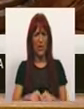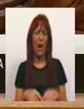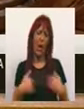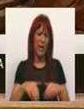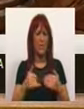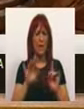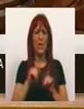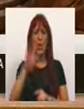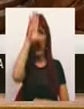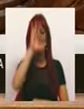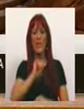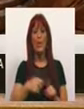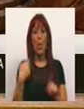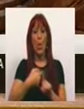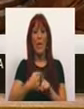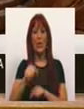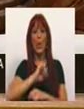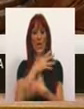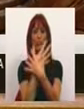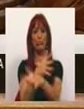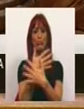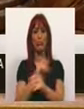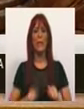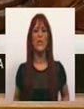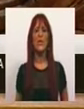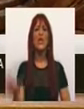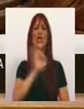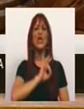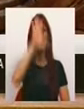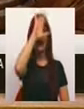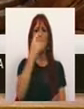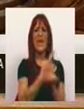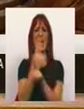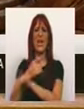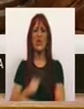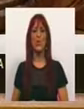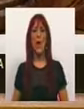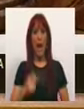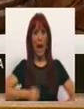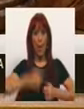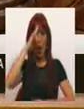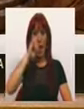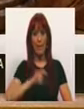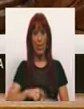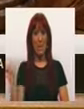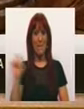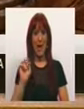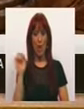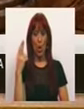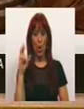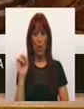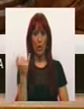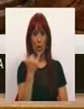do governo no combate às chamas senhor ministro é bom lembrar que o mês de outubro